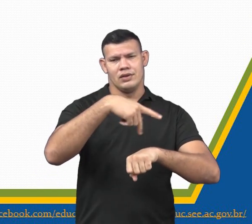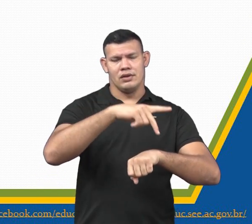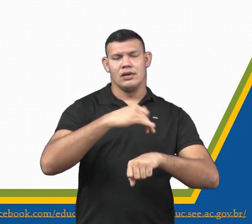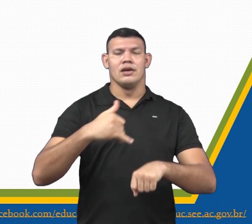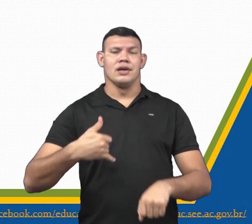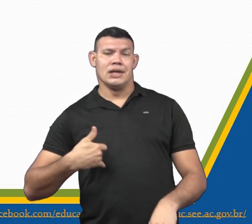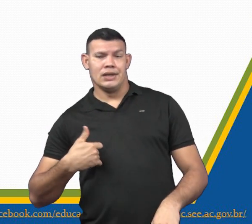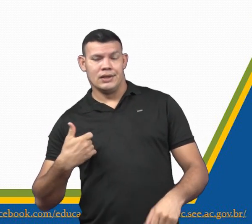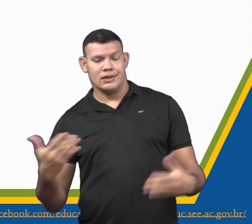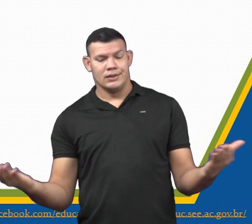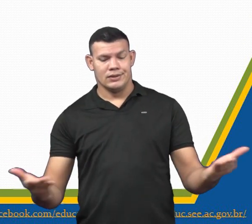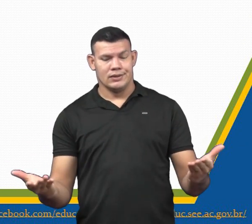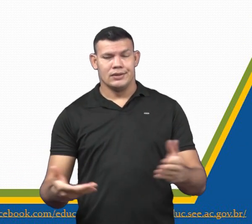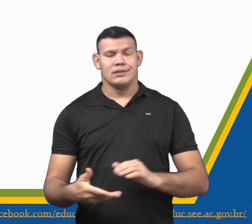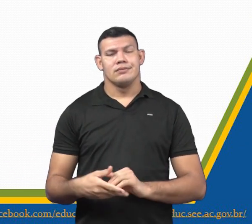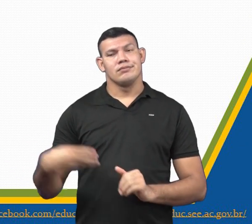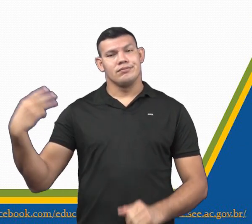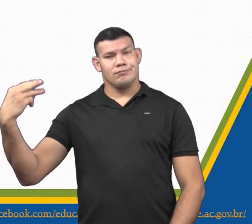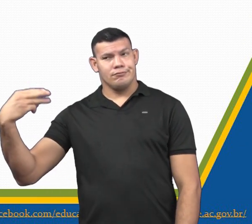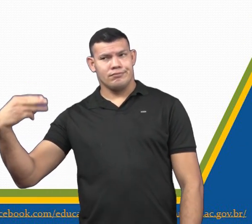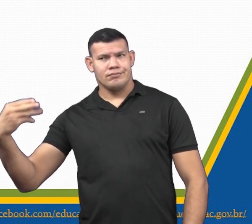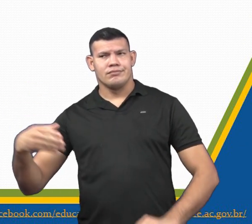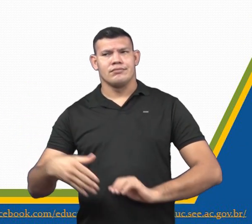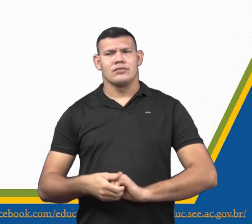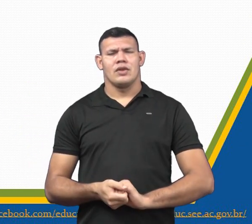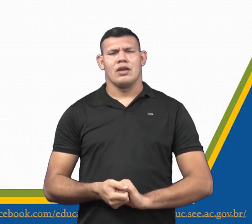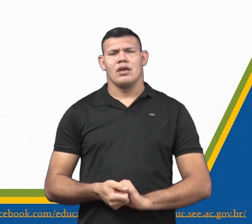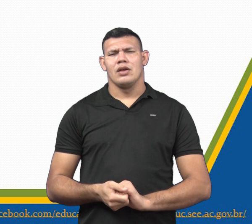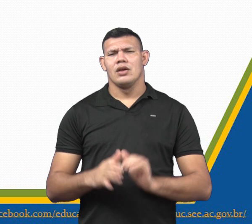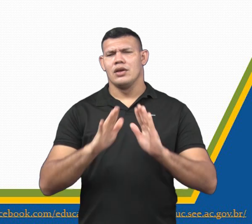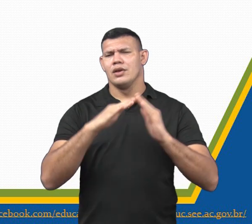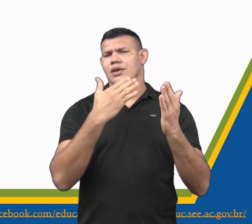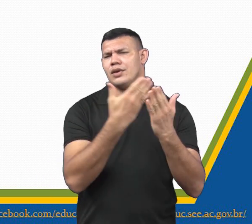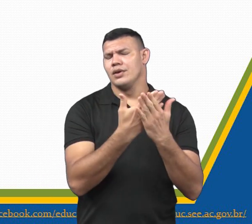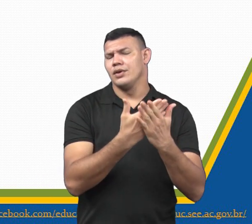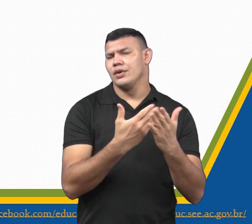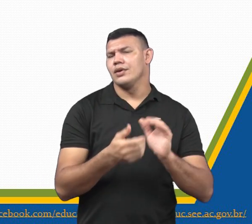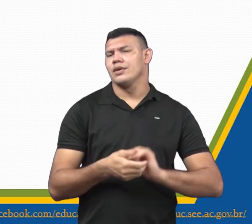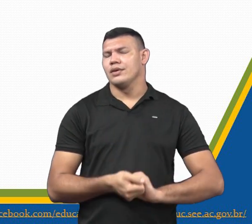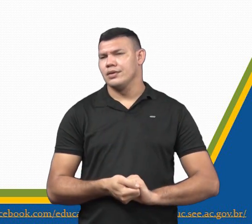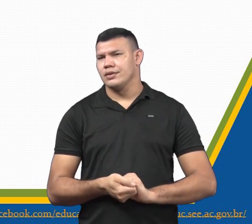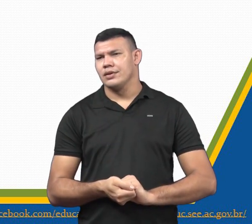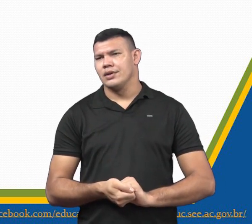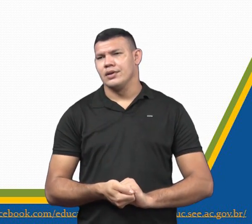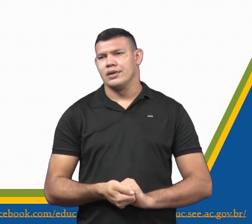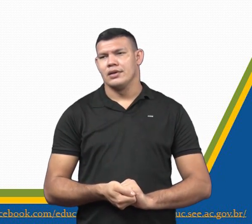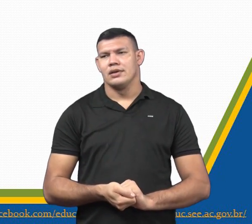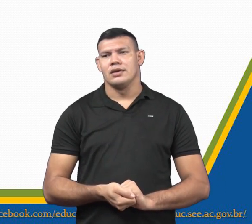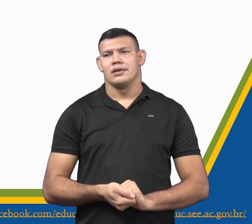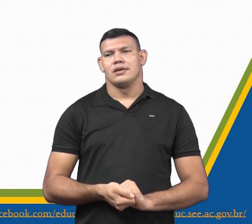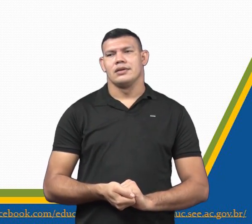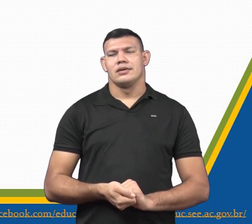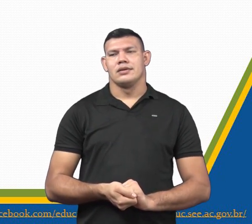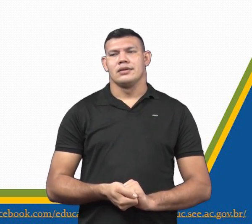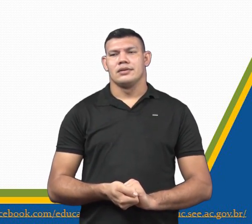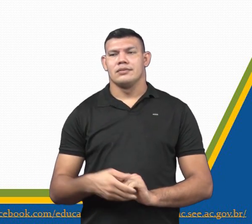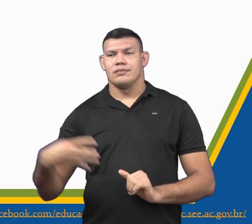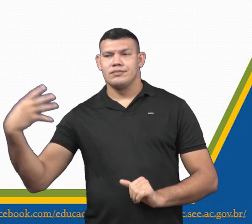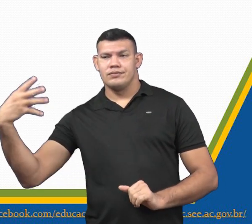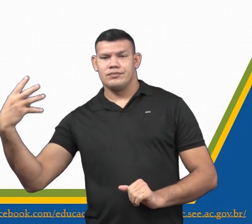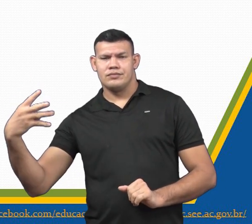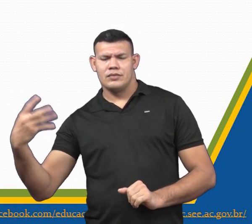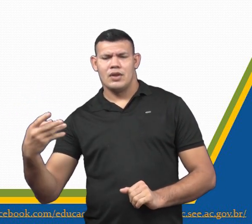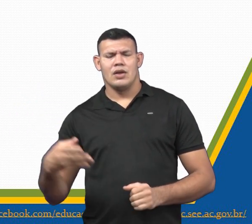atual. 3, onde estudou ou onde estuda. 4, onde